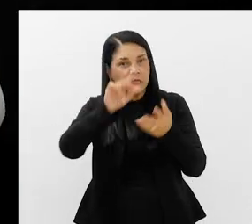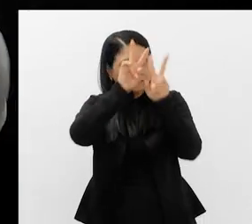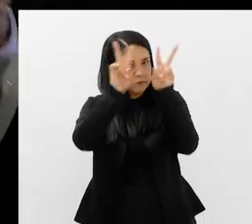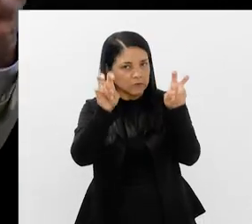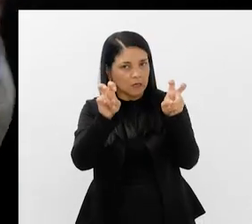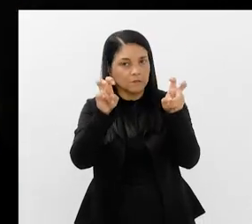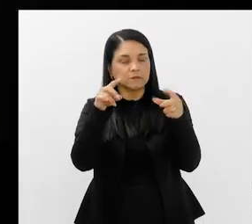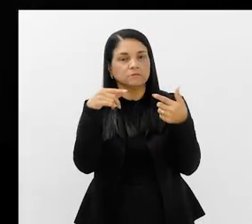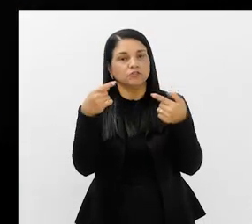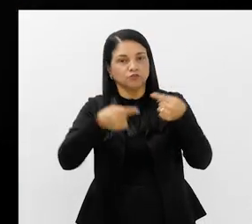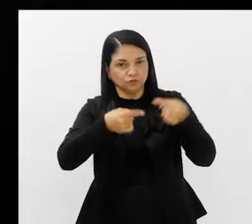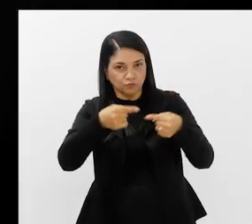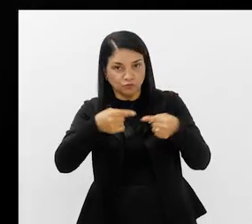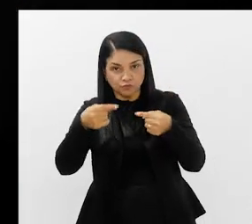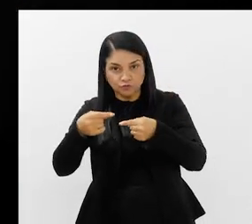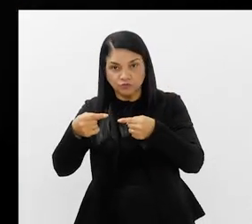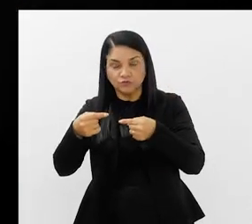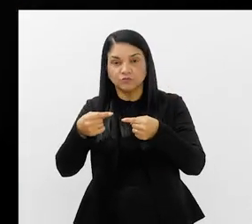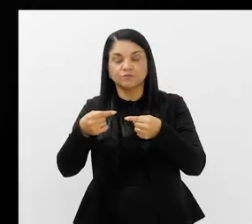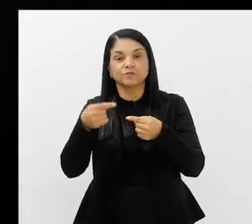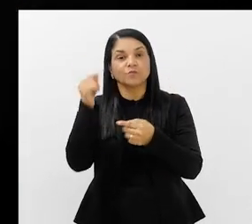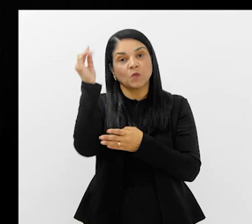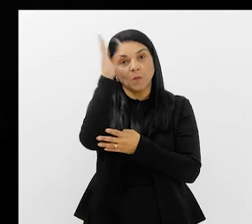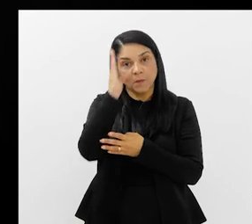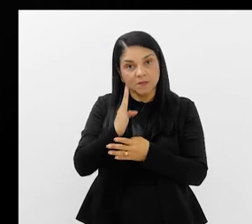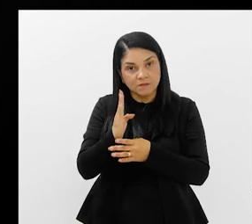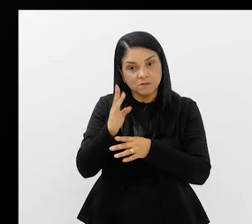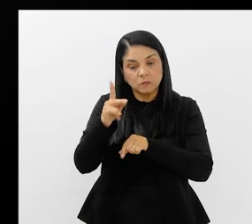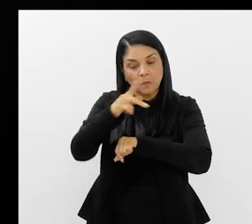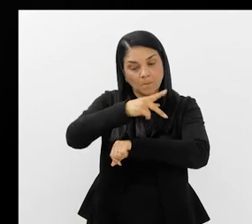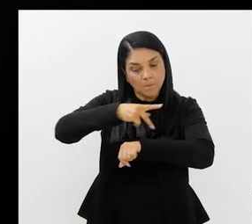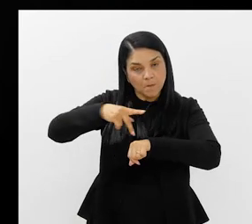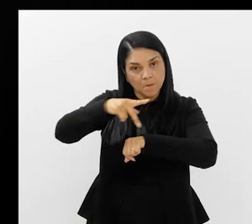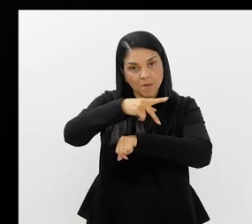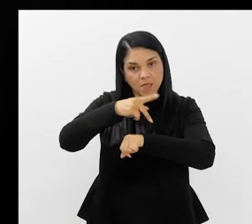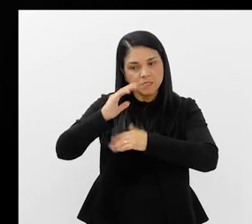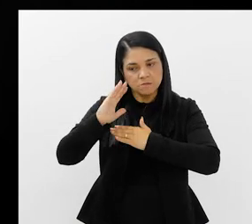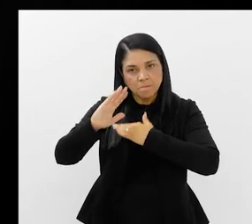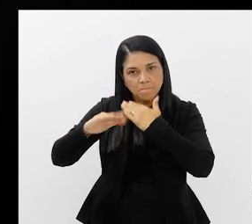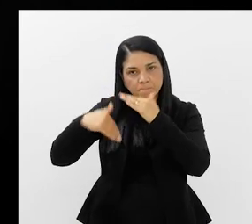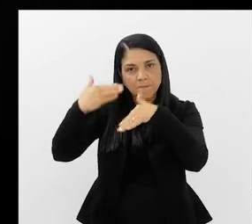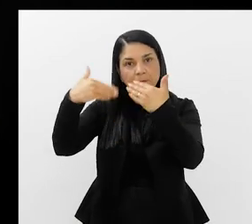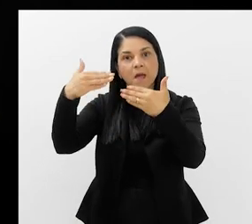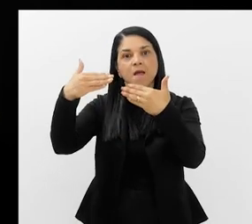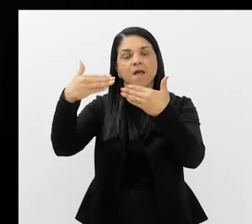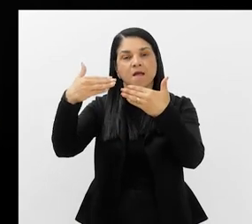dos temas que a gente está falando, e o Brasil é um país que